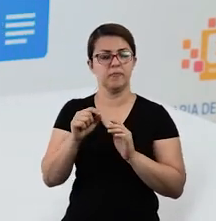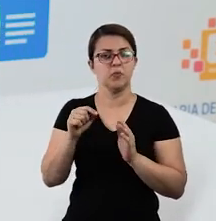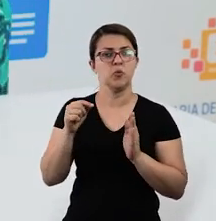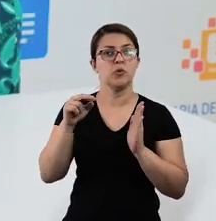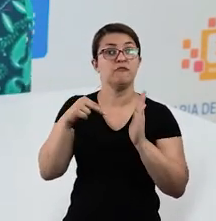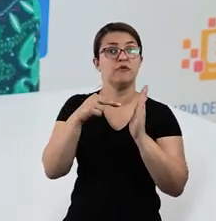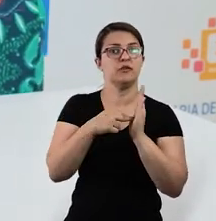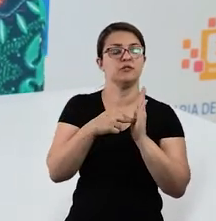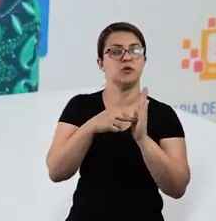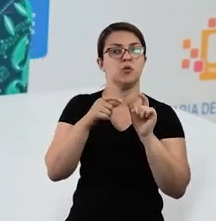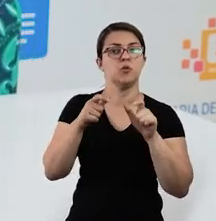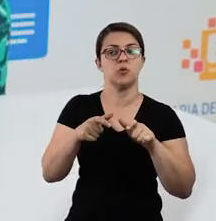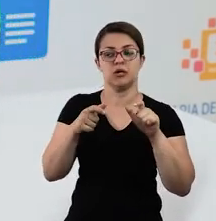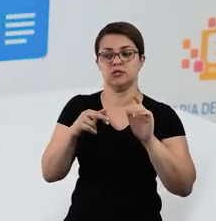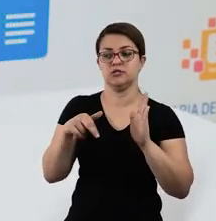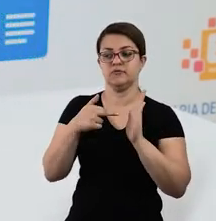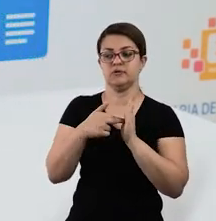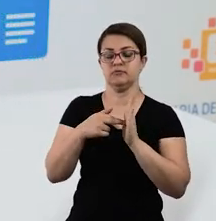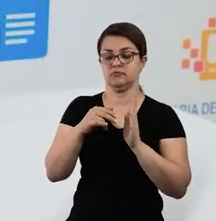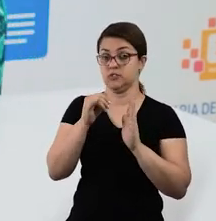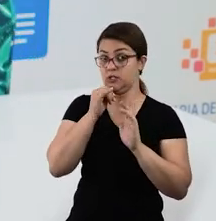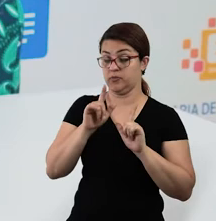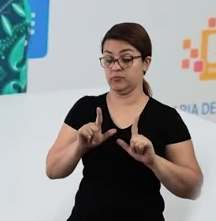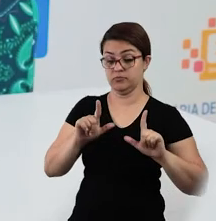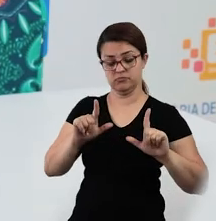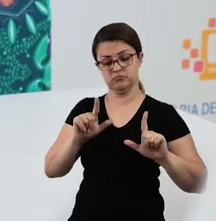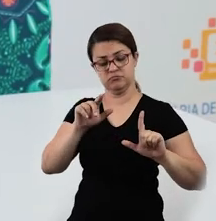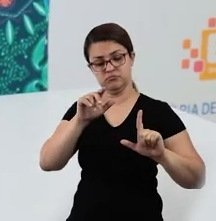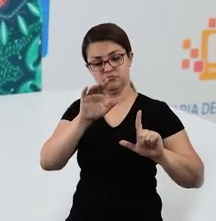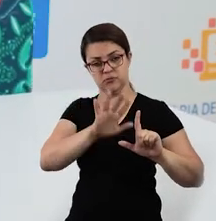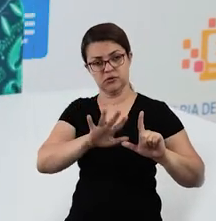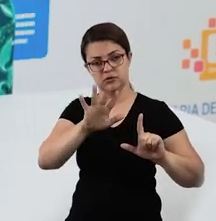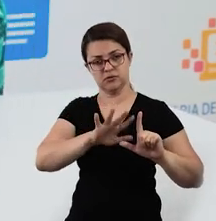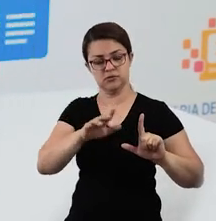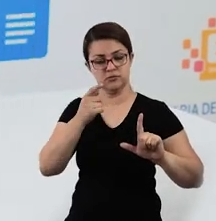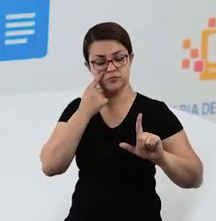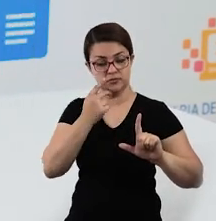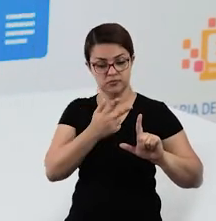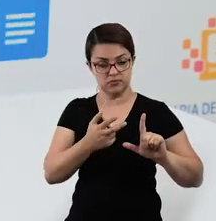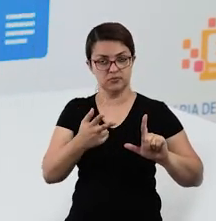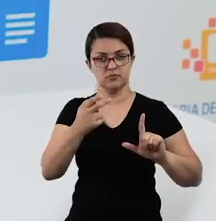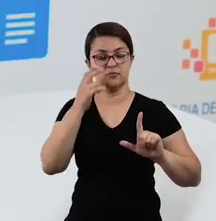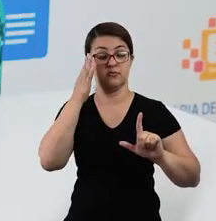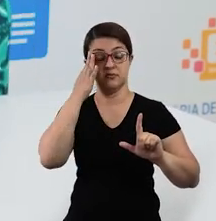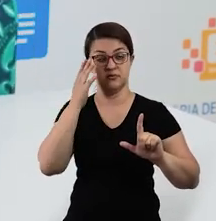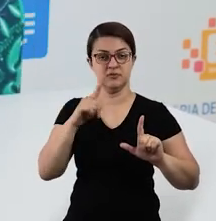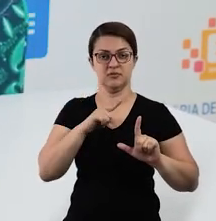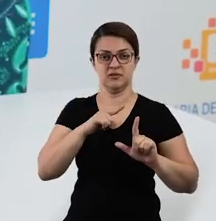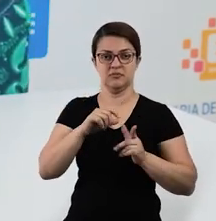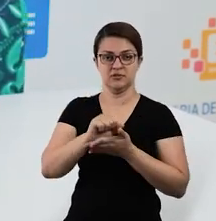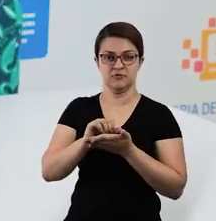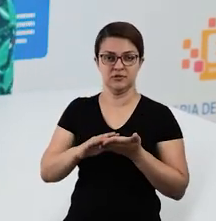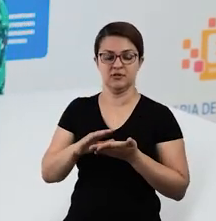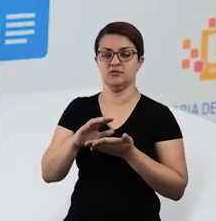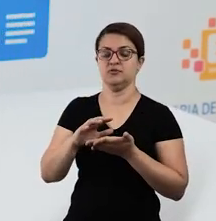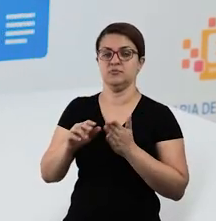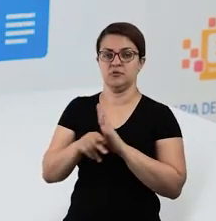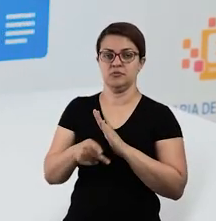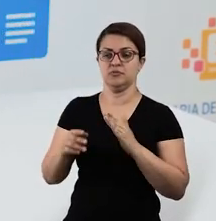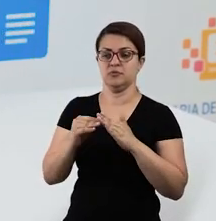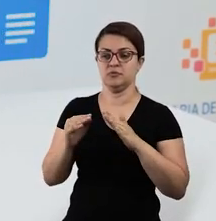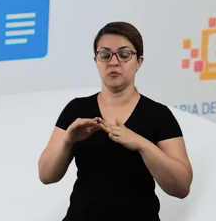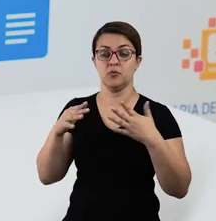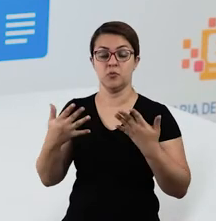de referência. Então aqui tem uma imagem que você vai analisar e tem as atividades na lição de casa, que fala, ó, quais